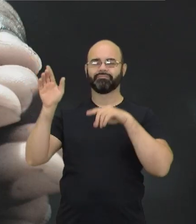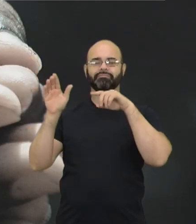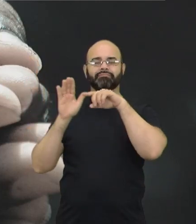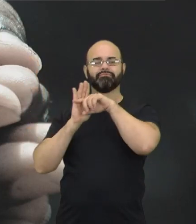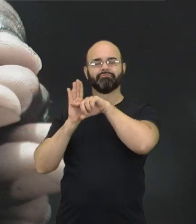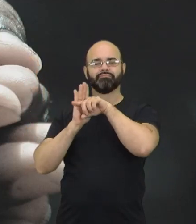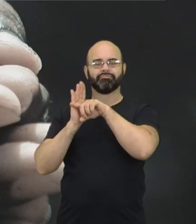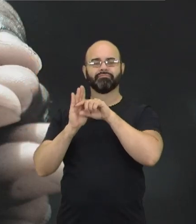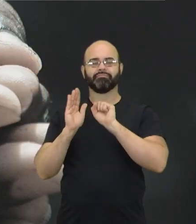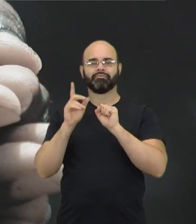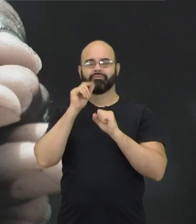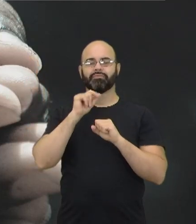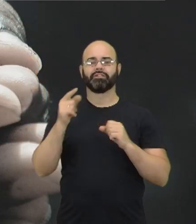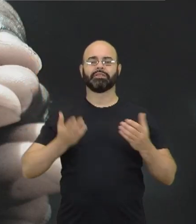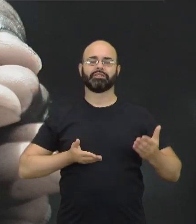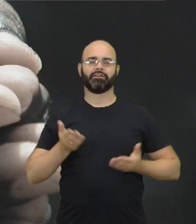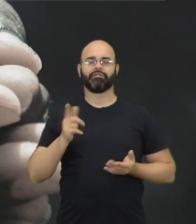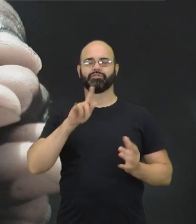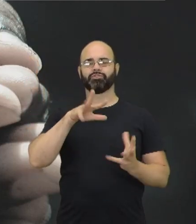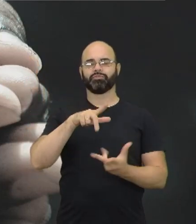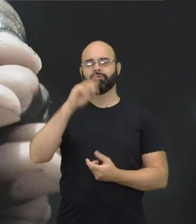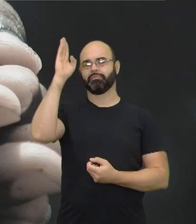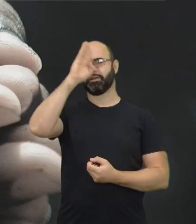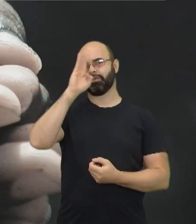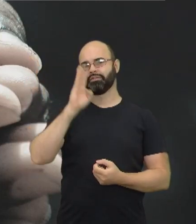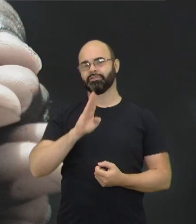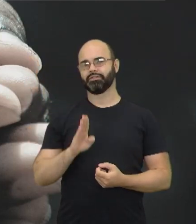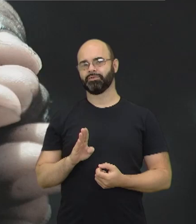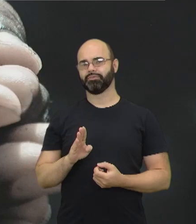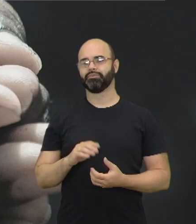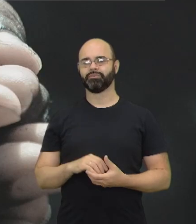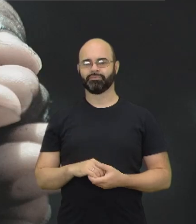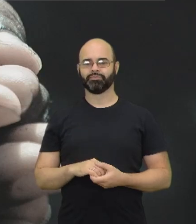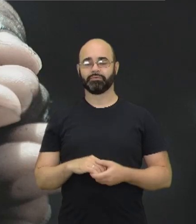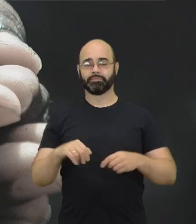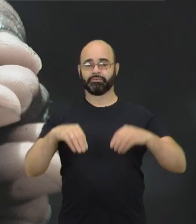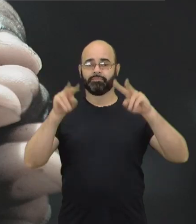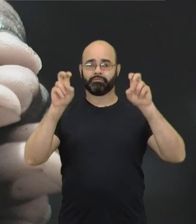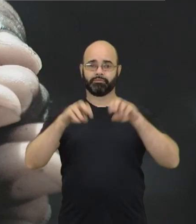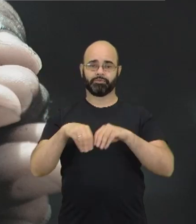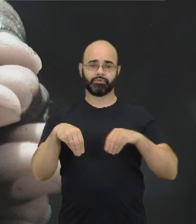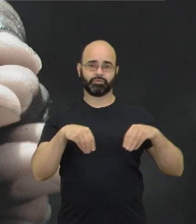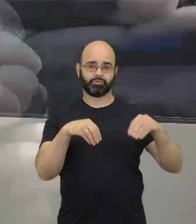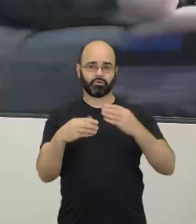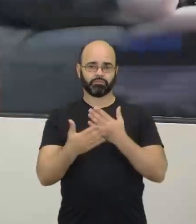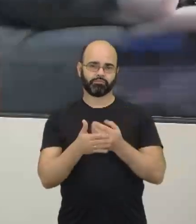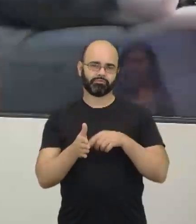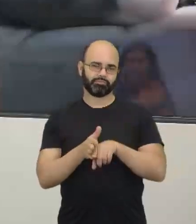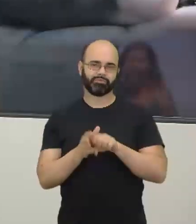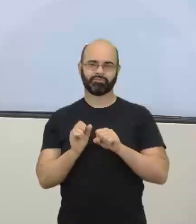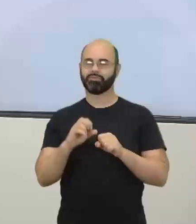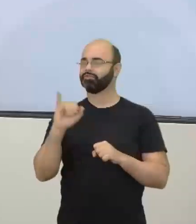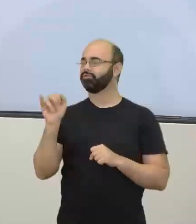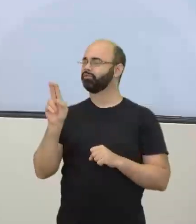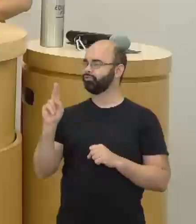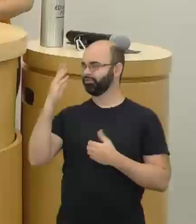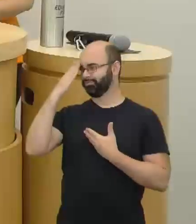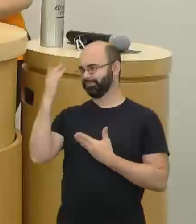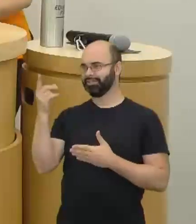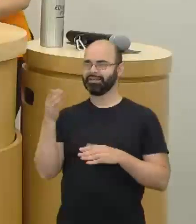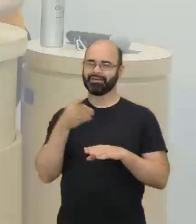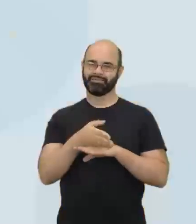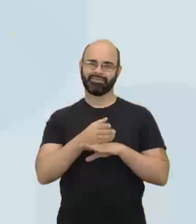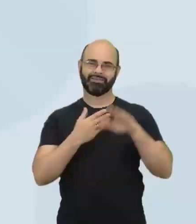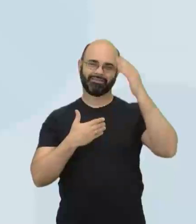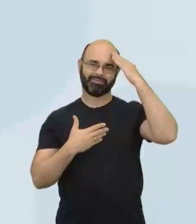Serviço Geológico do Brasil, né, e aí fala da parte dos solos, tá certo? Ju, brigadão aí pela participação da